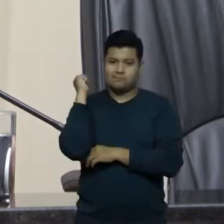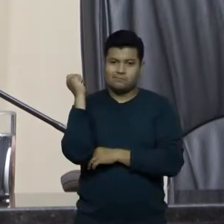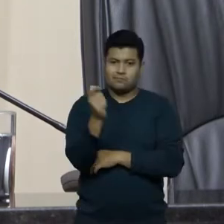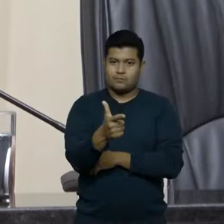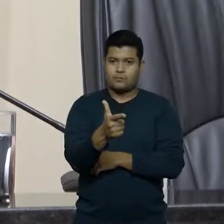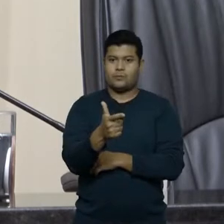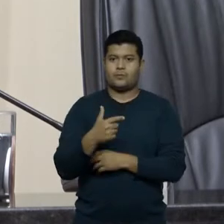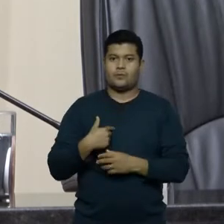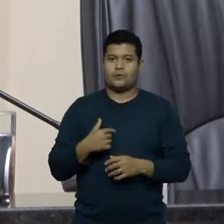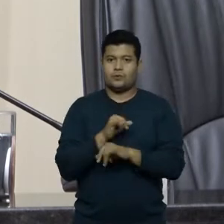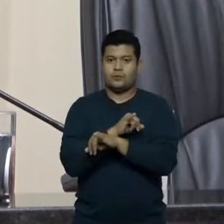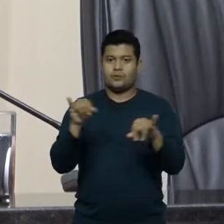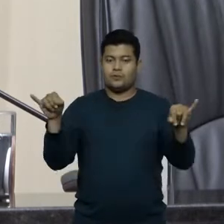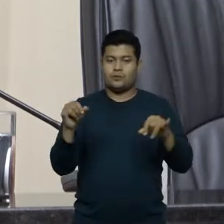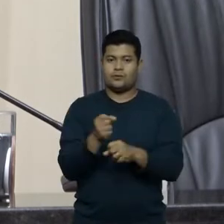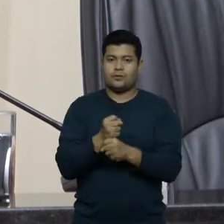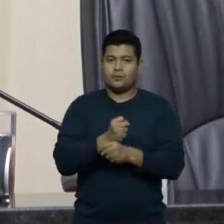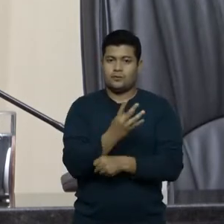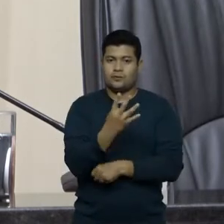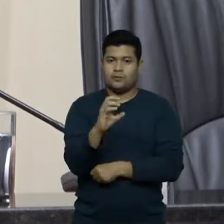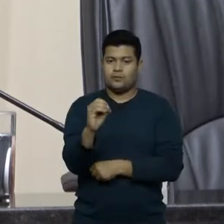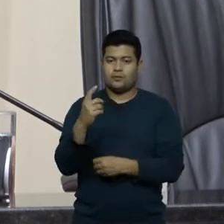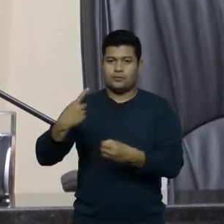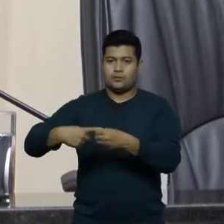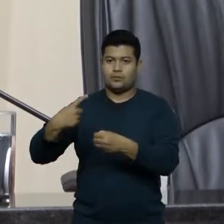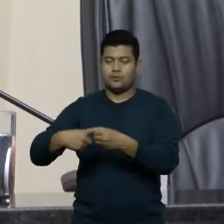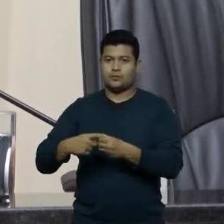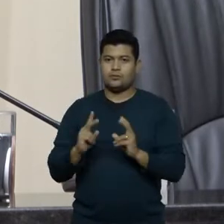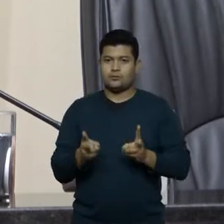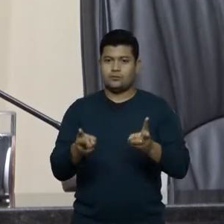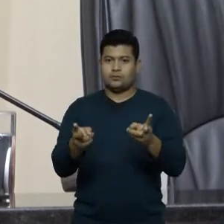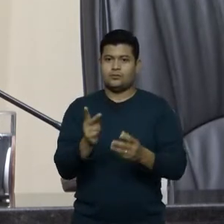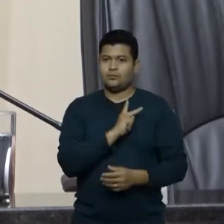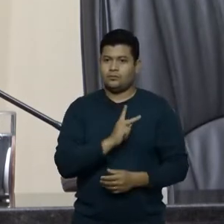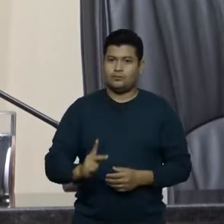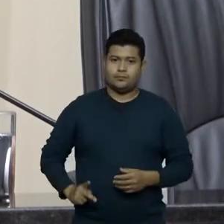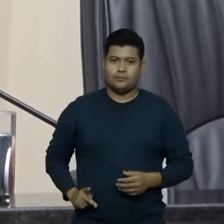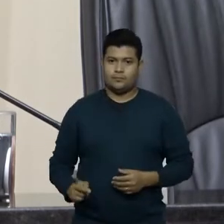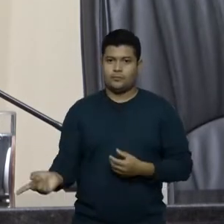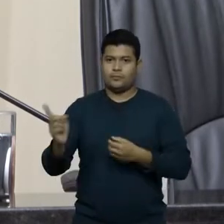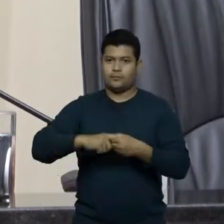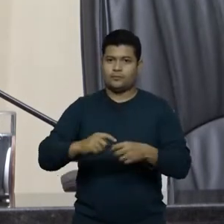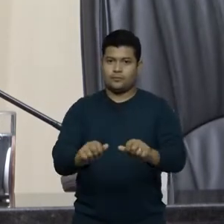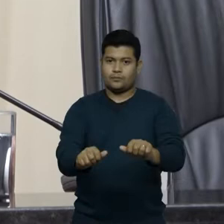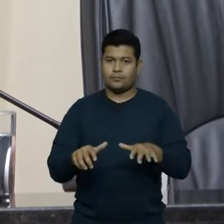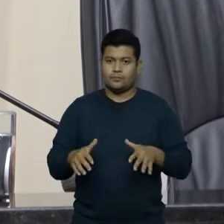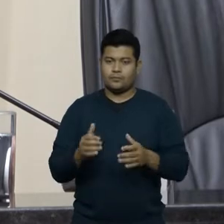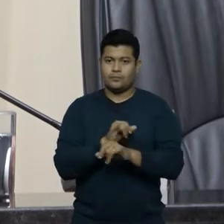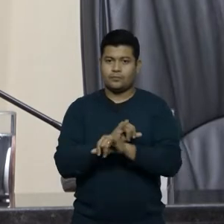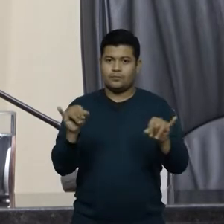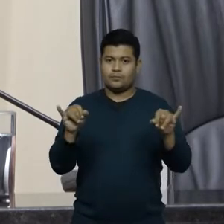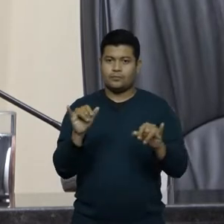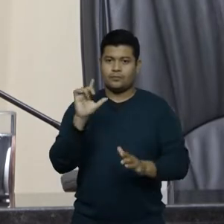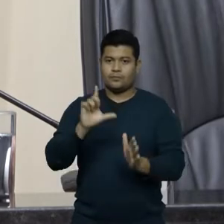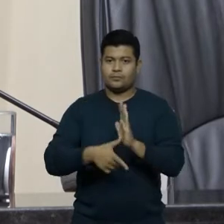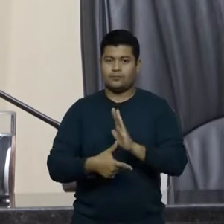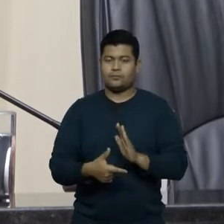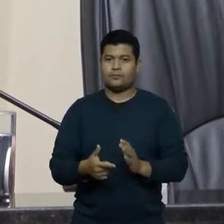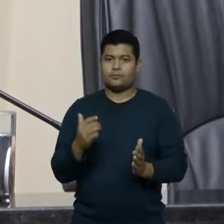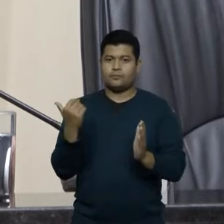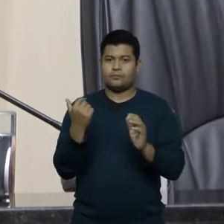40 anos do município a tô contido o senhor presidente reabriu a sessão e anunciou o próximo